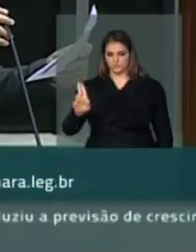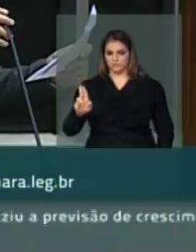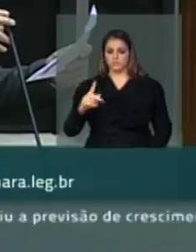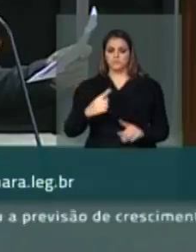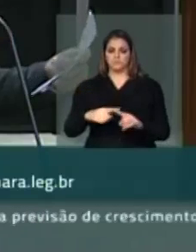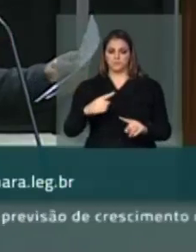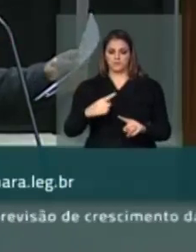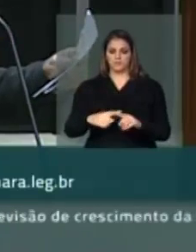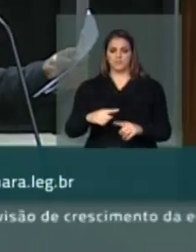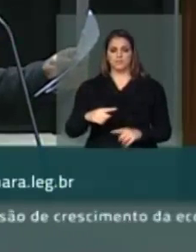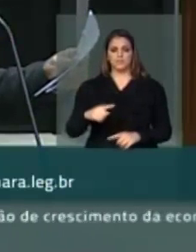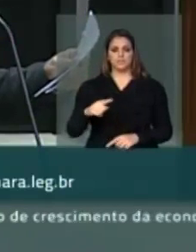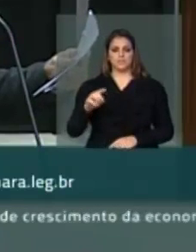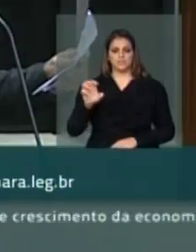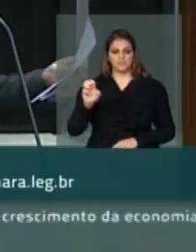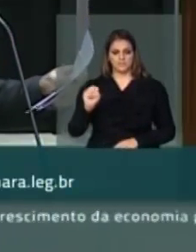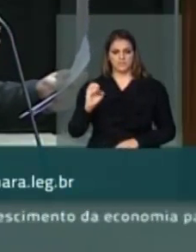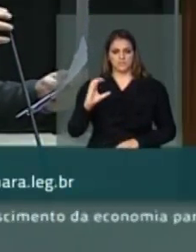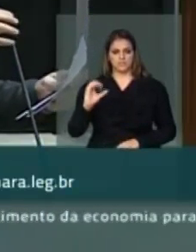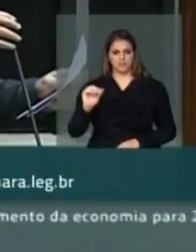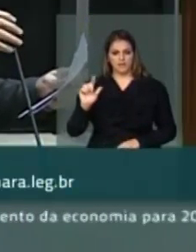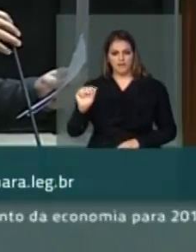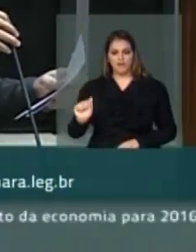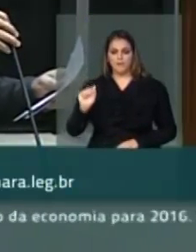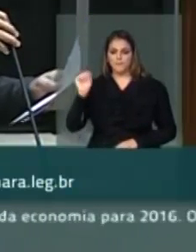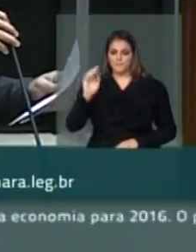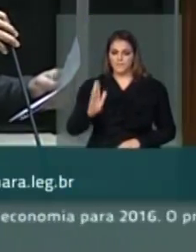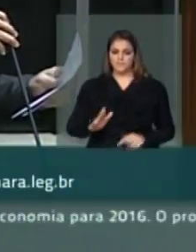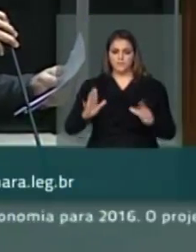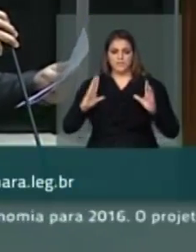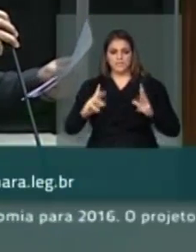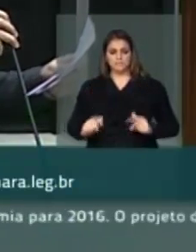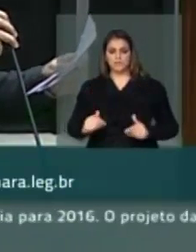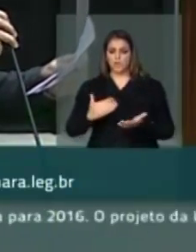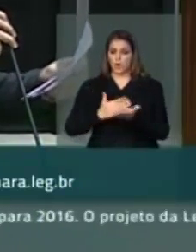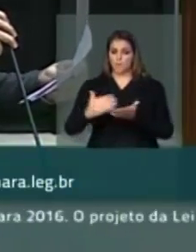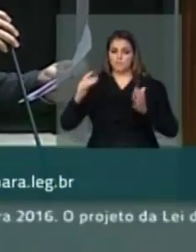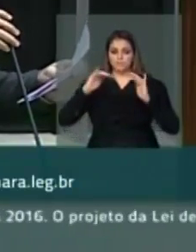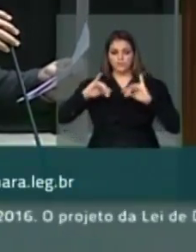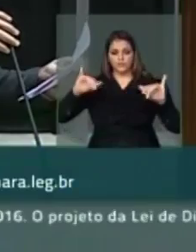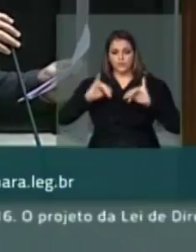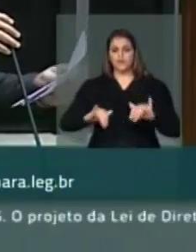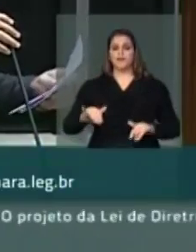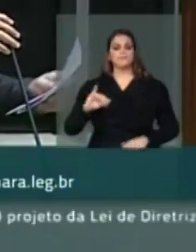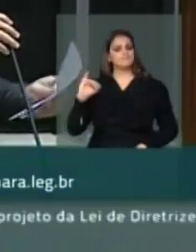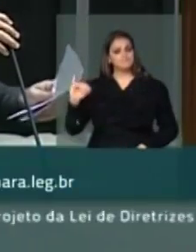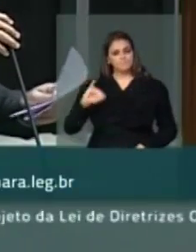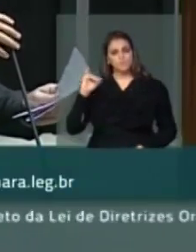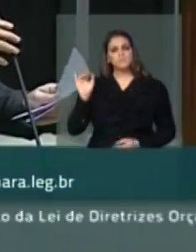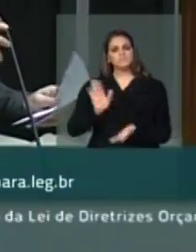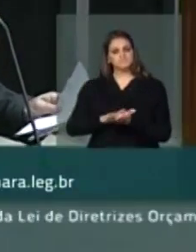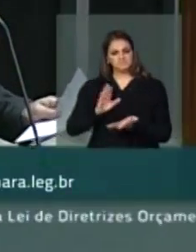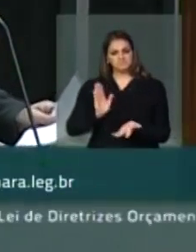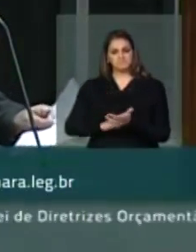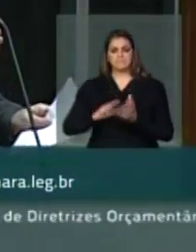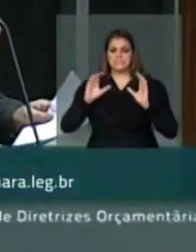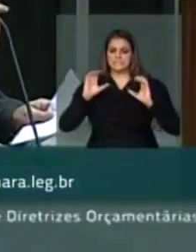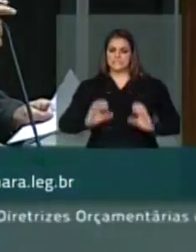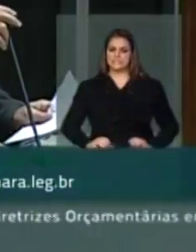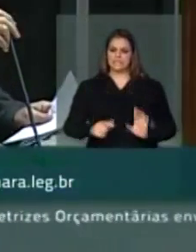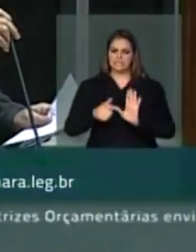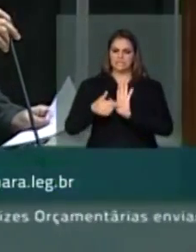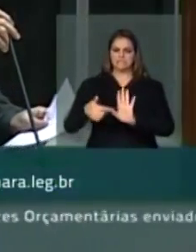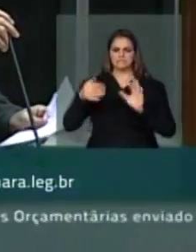pela escala Brasil Transparente divulgada. É importante para afirmar a democracia, para que a cidadania se